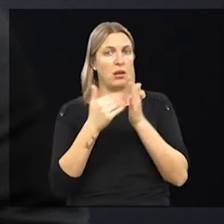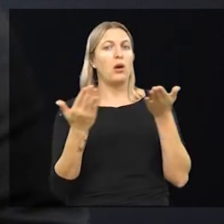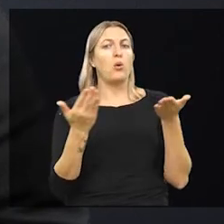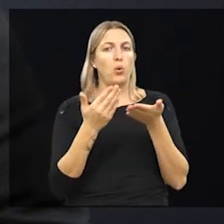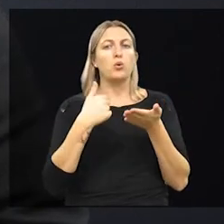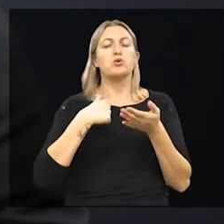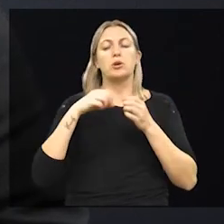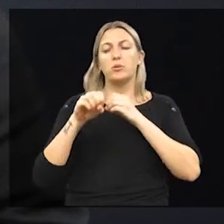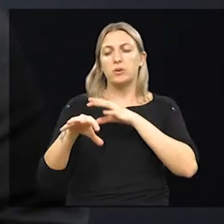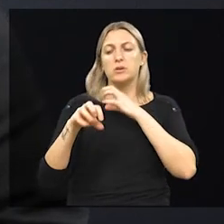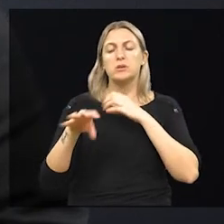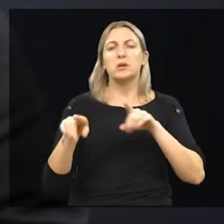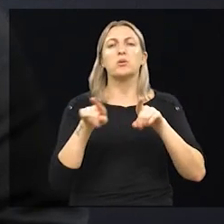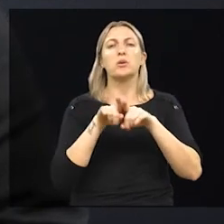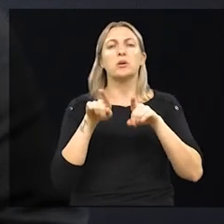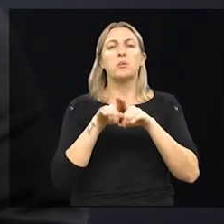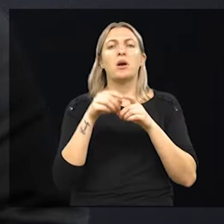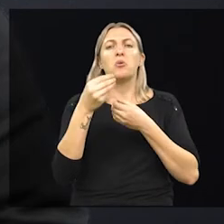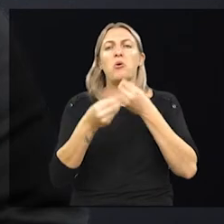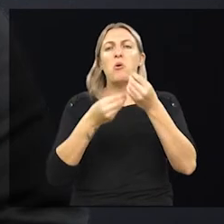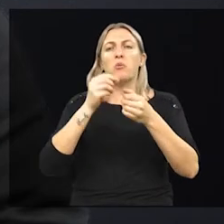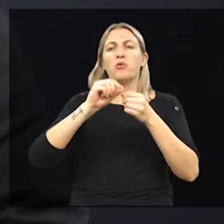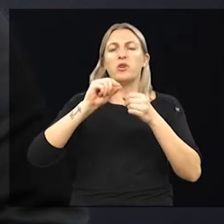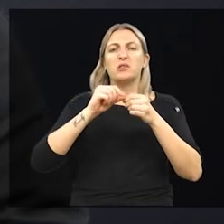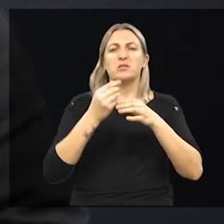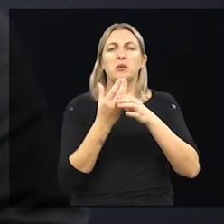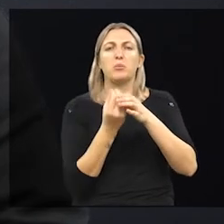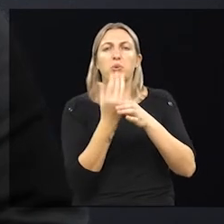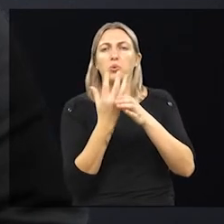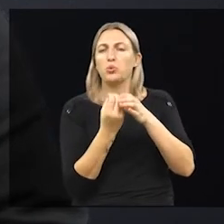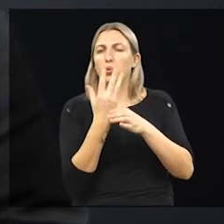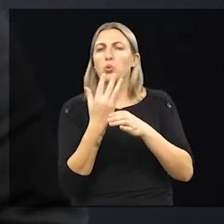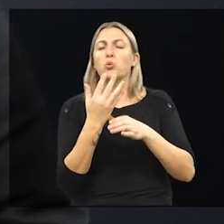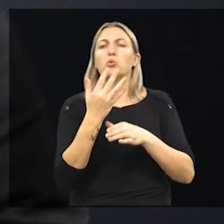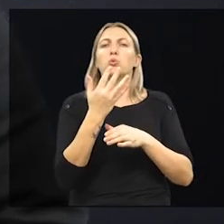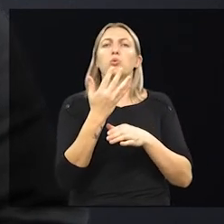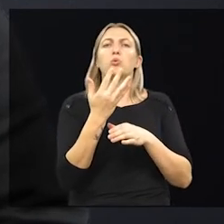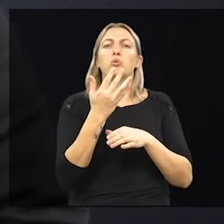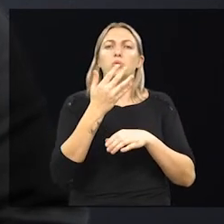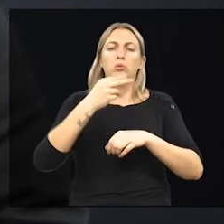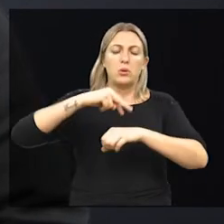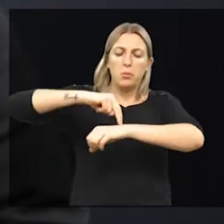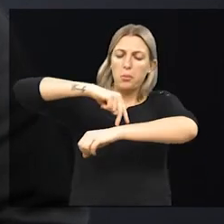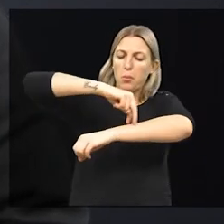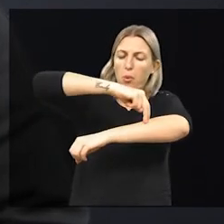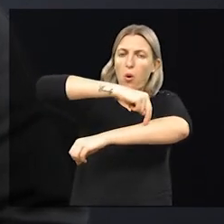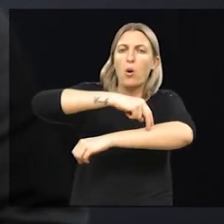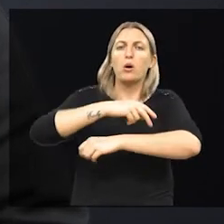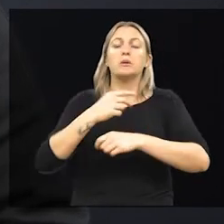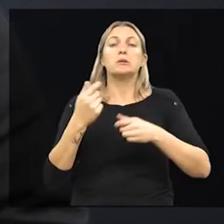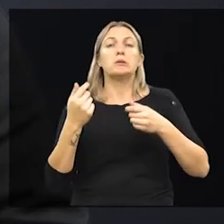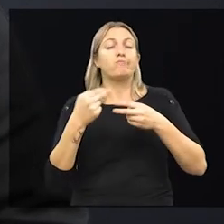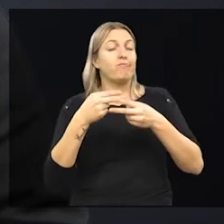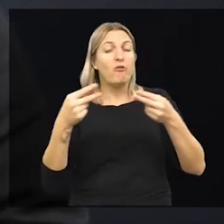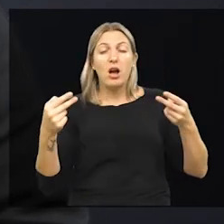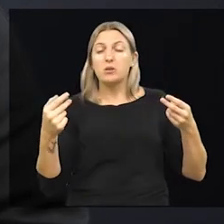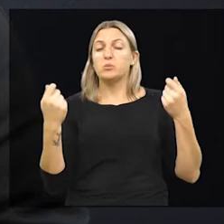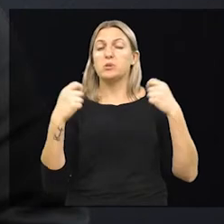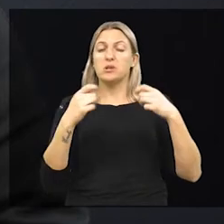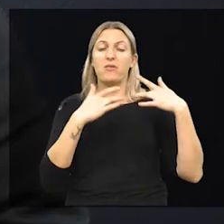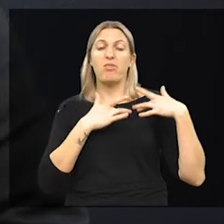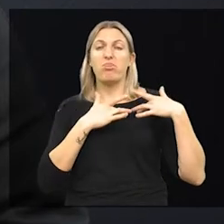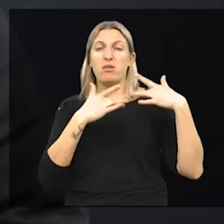então foi desde a na parte de desenho até materiais têxteis que até hoje eu